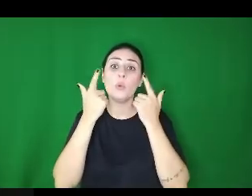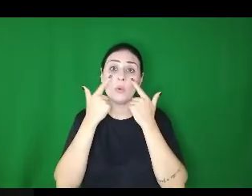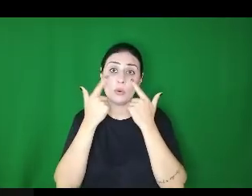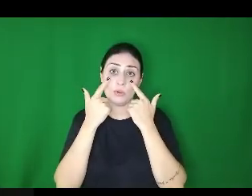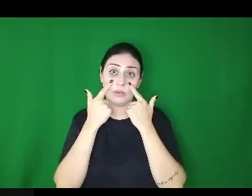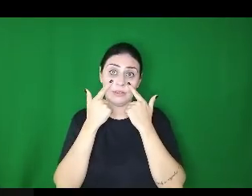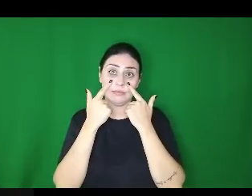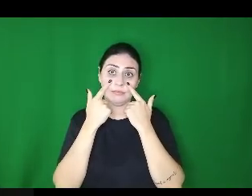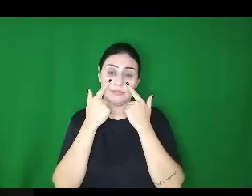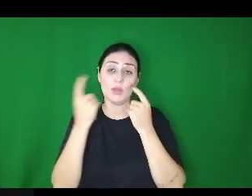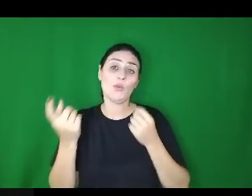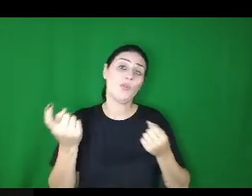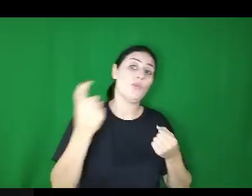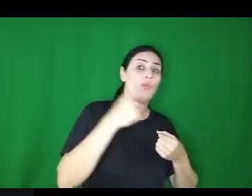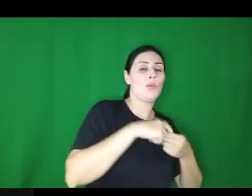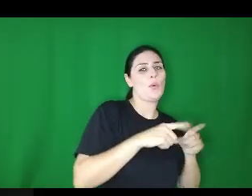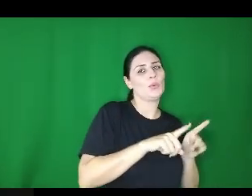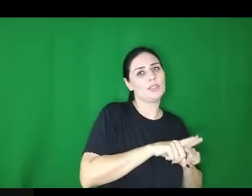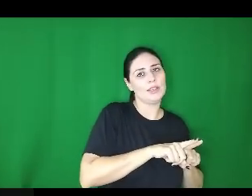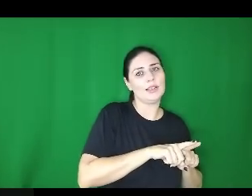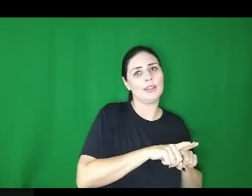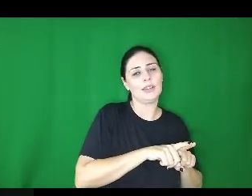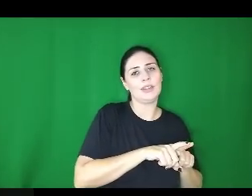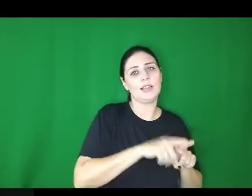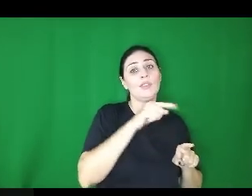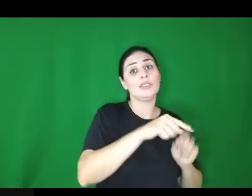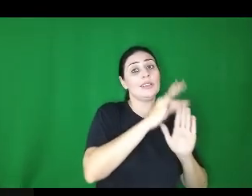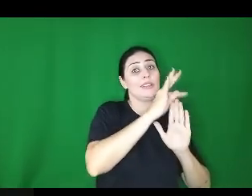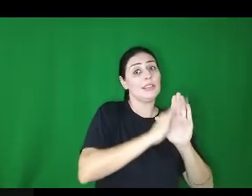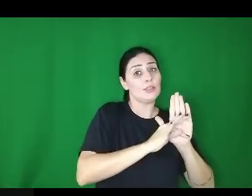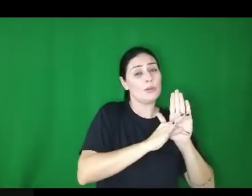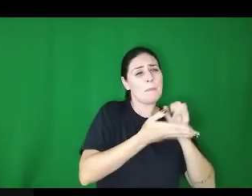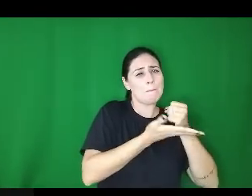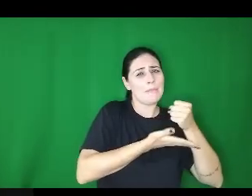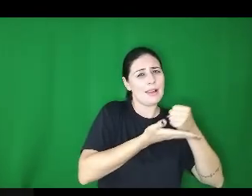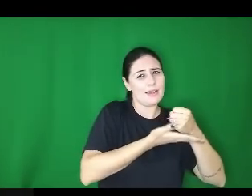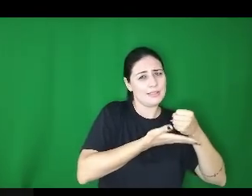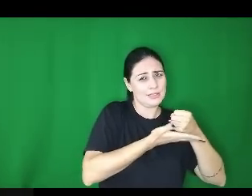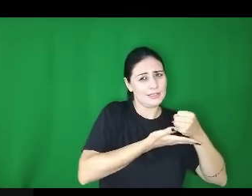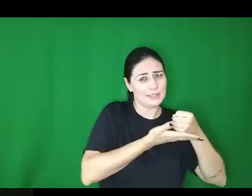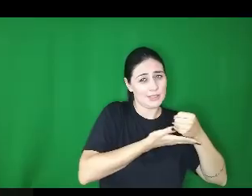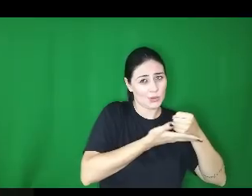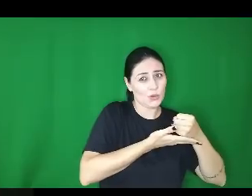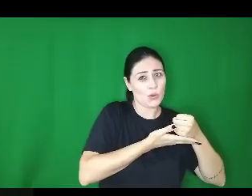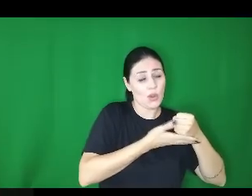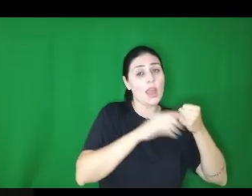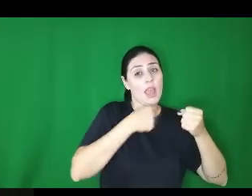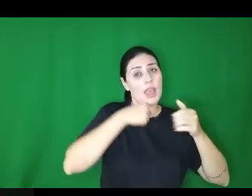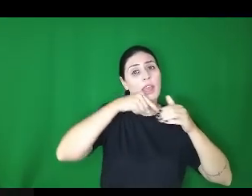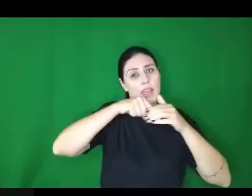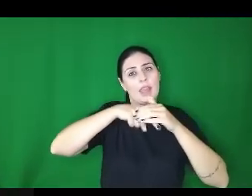né? Preciso. Aí vamos pensar aqui, eu tenho um texto, né? Um texto que é comum nos anos iniciais, que são textos